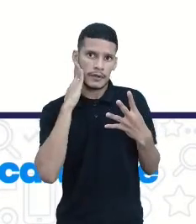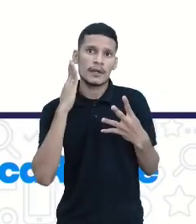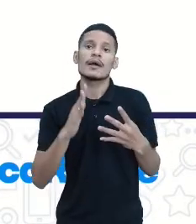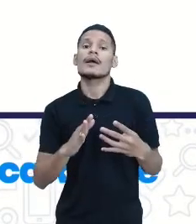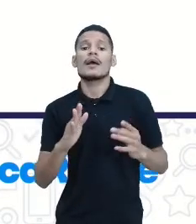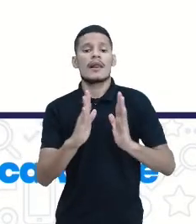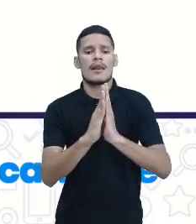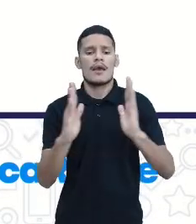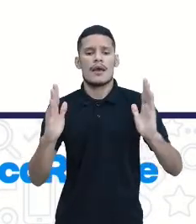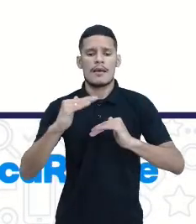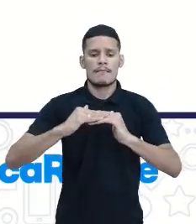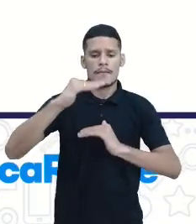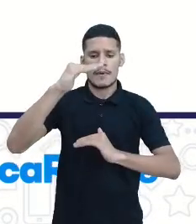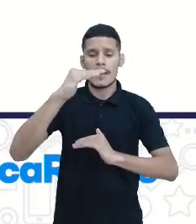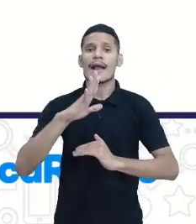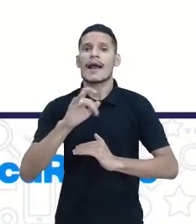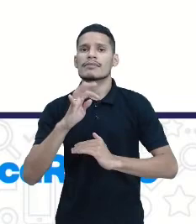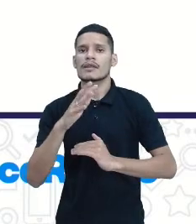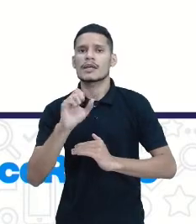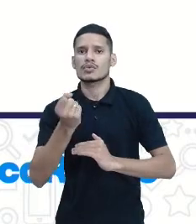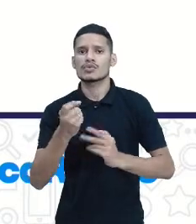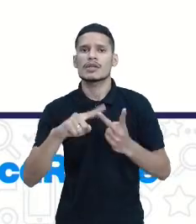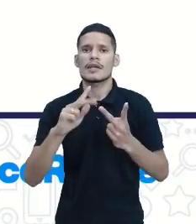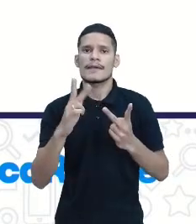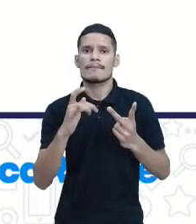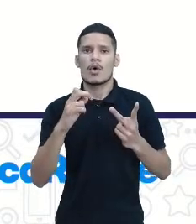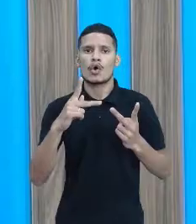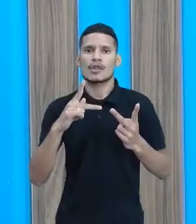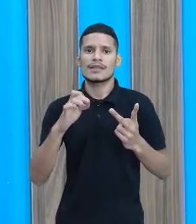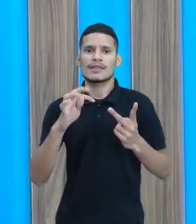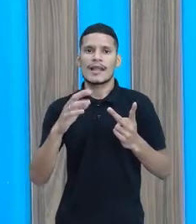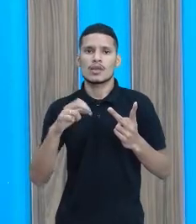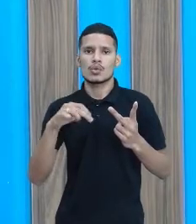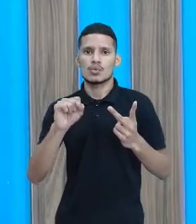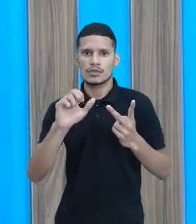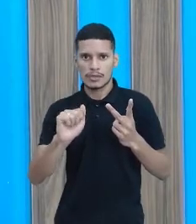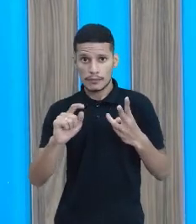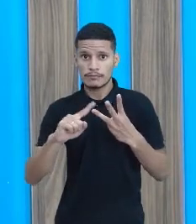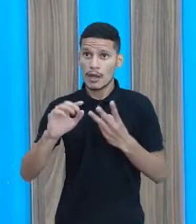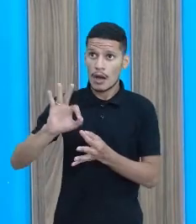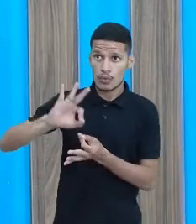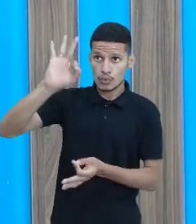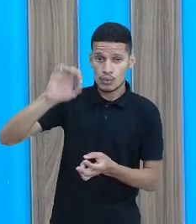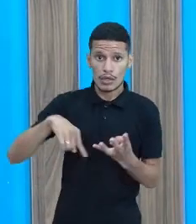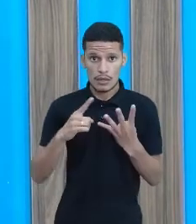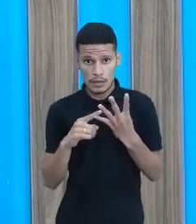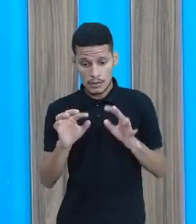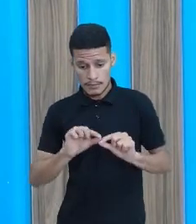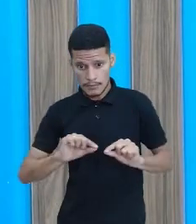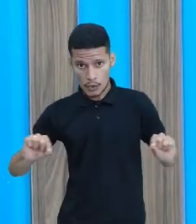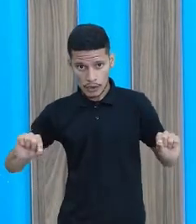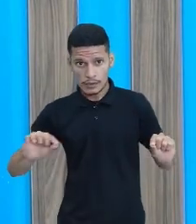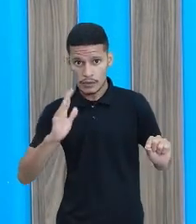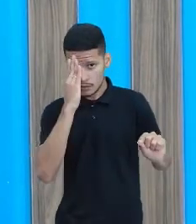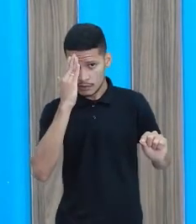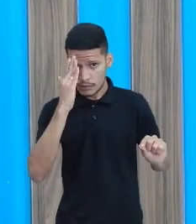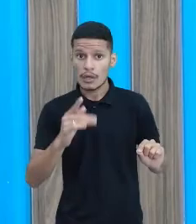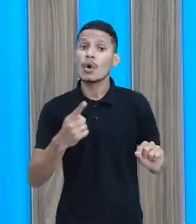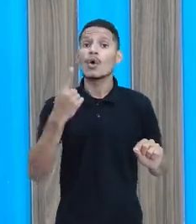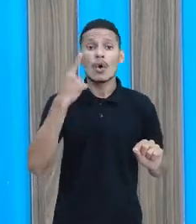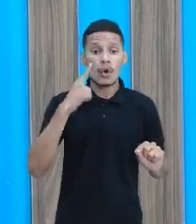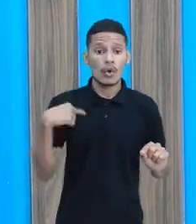lados, no caso catetos e hipotenusa, altura e projeções, tá certo? Então, a partir de agora, a gente vai